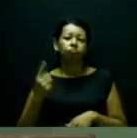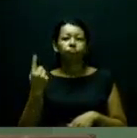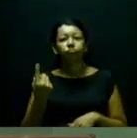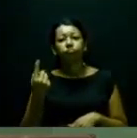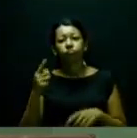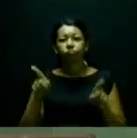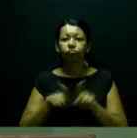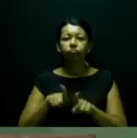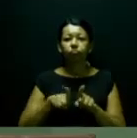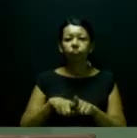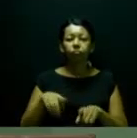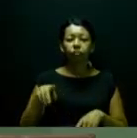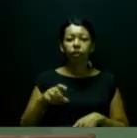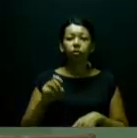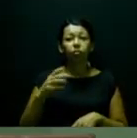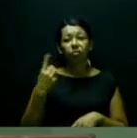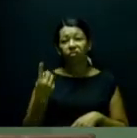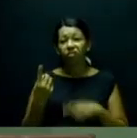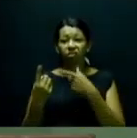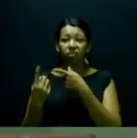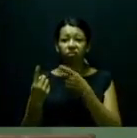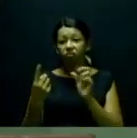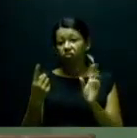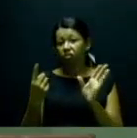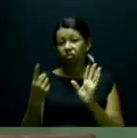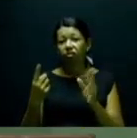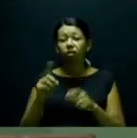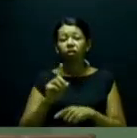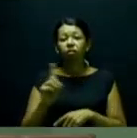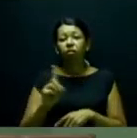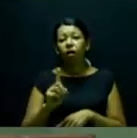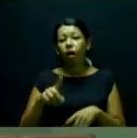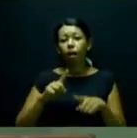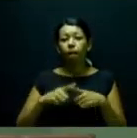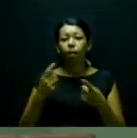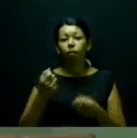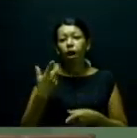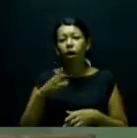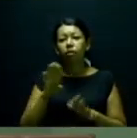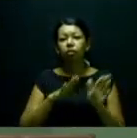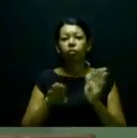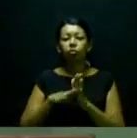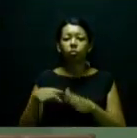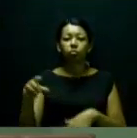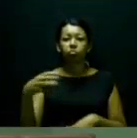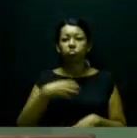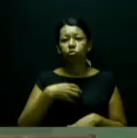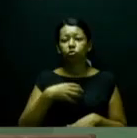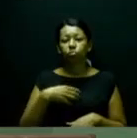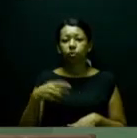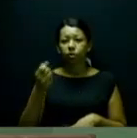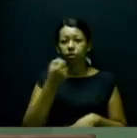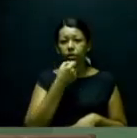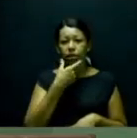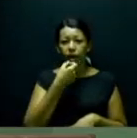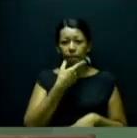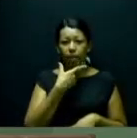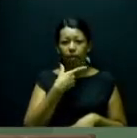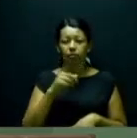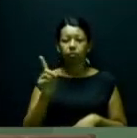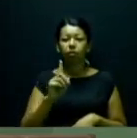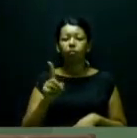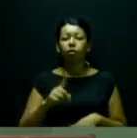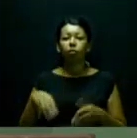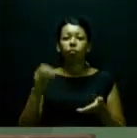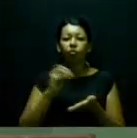gente ainda falava, poxa vida, são só esses dois, mas são quase todos os tipos de medicamento. E não é por falta